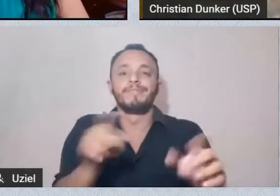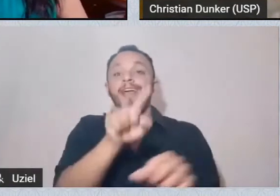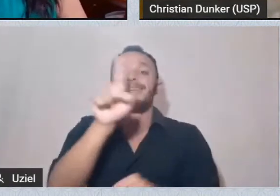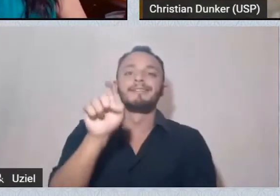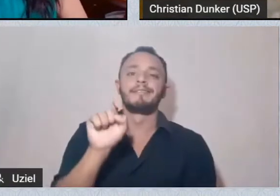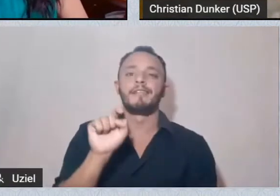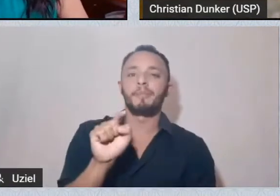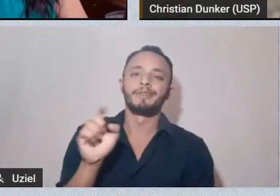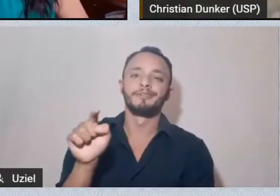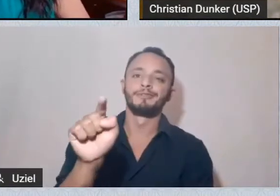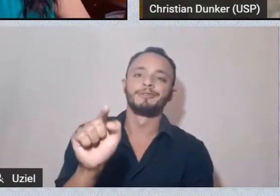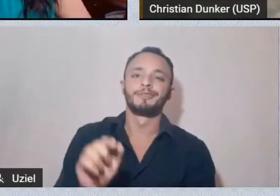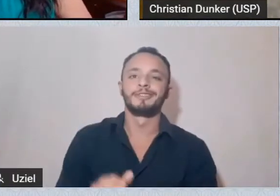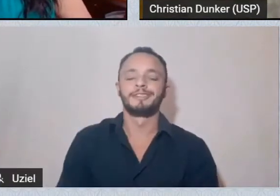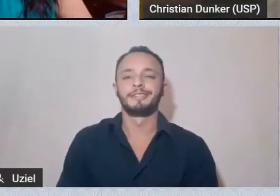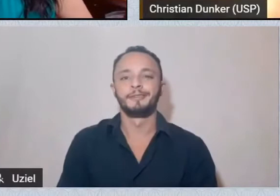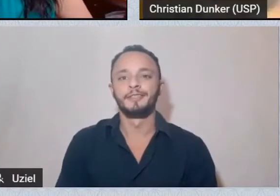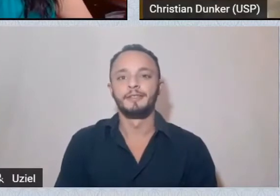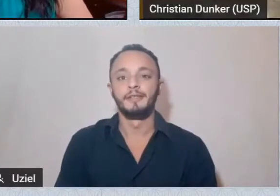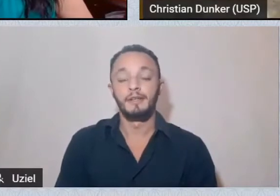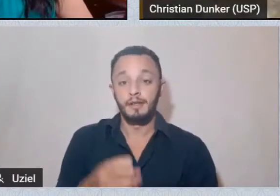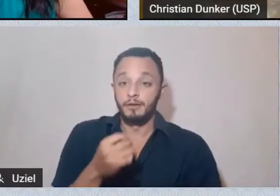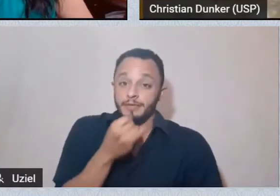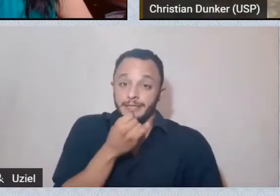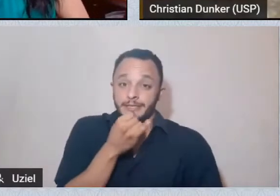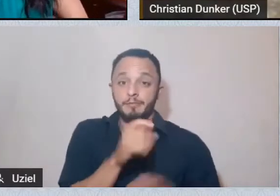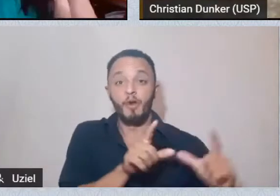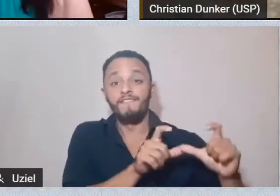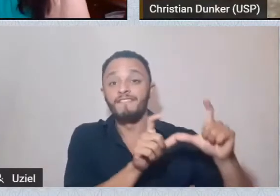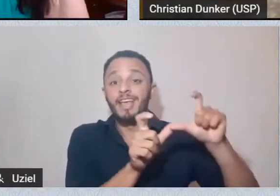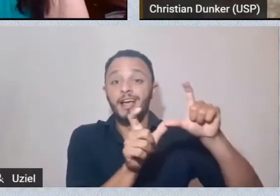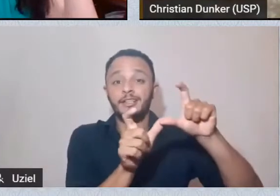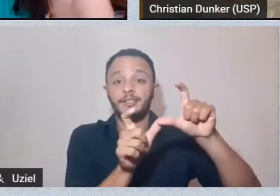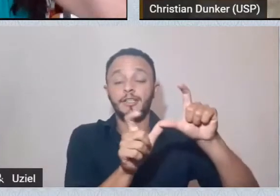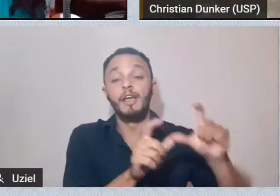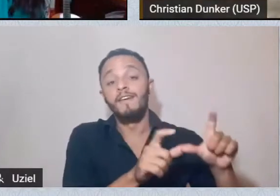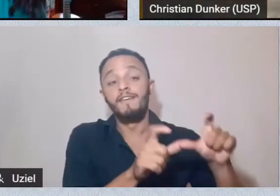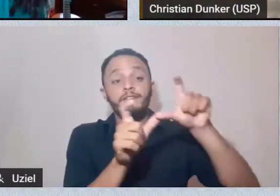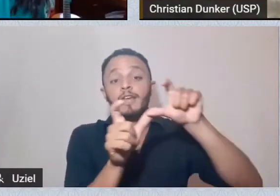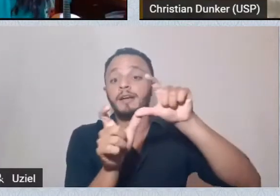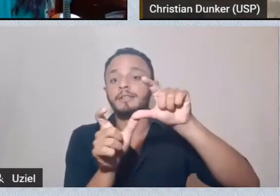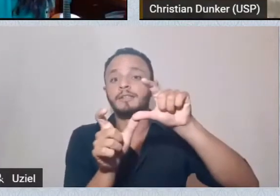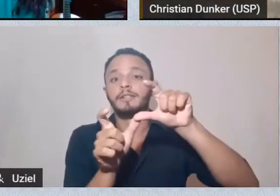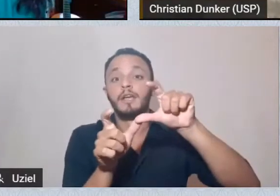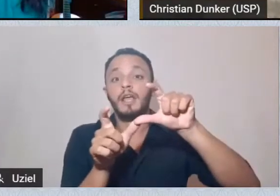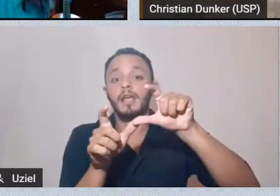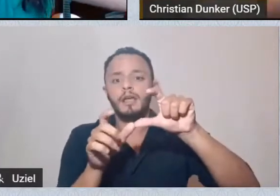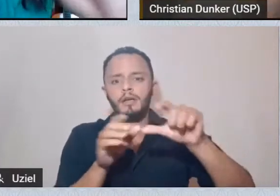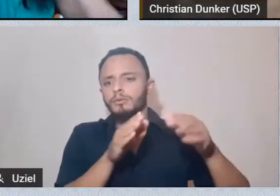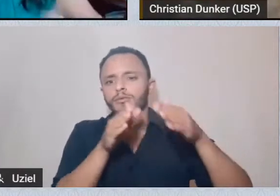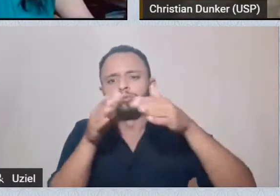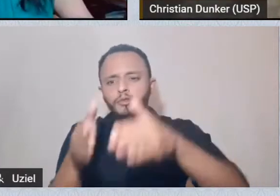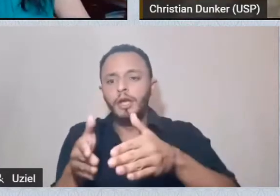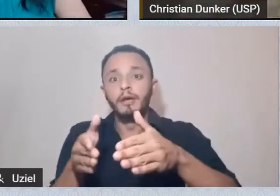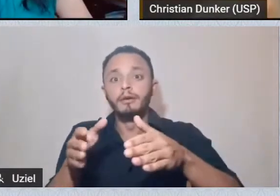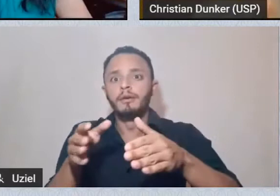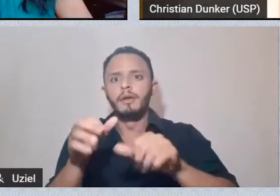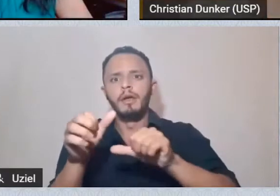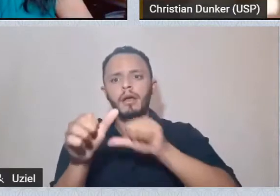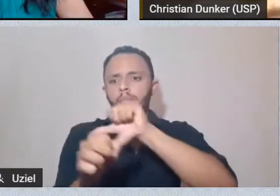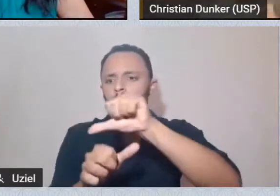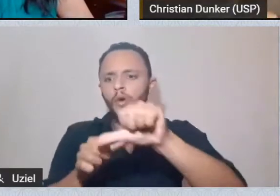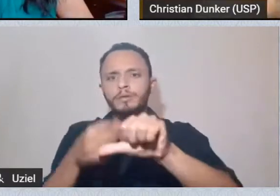viagem, e essa viagem ela se completa com quando eu chego de volta, eu sou outro, e eu começo a